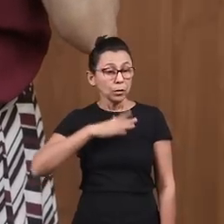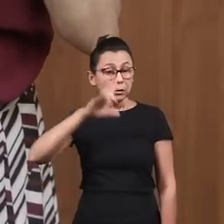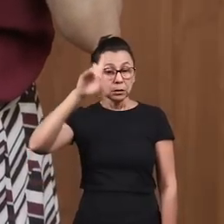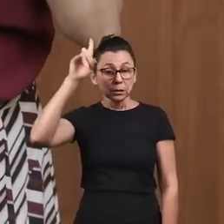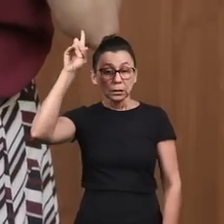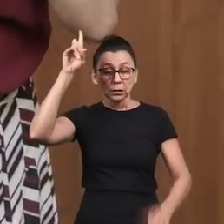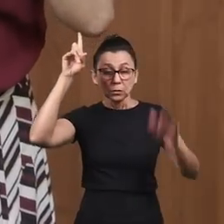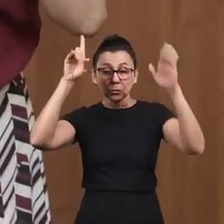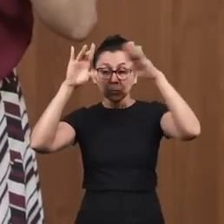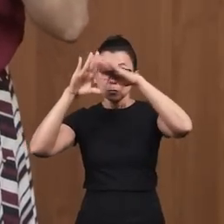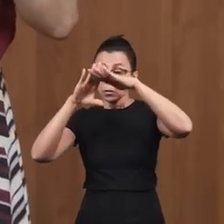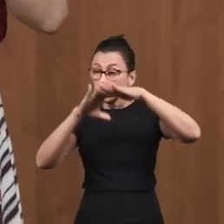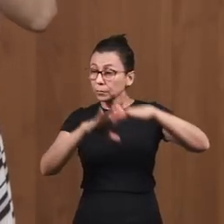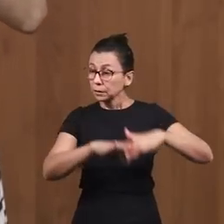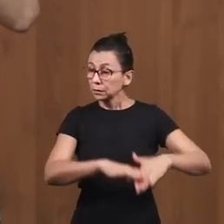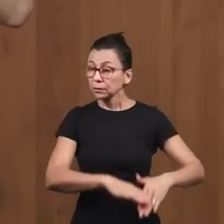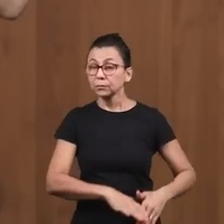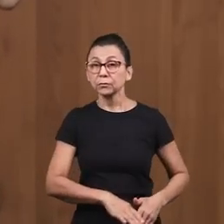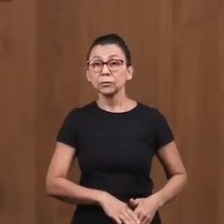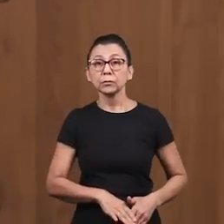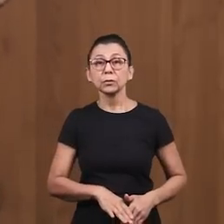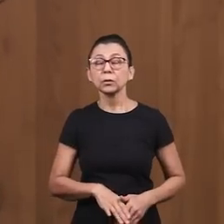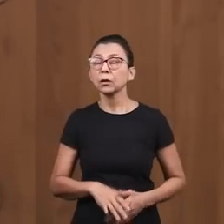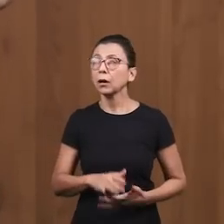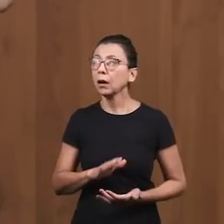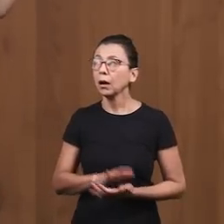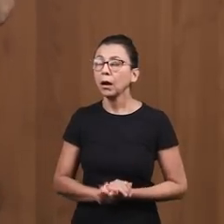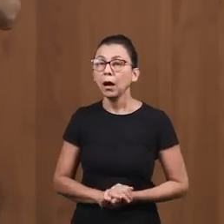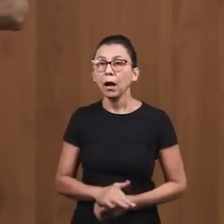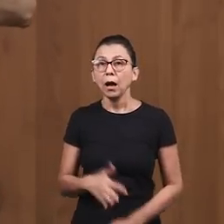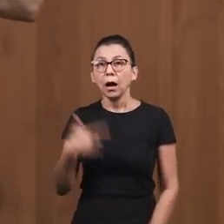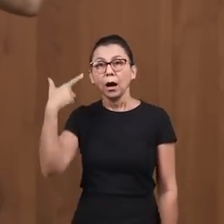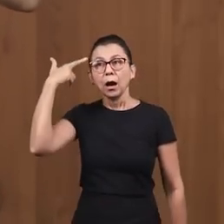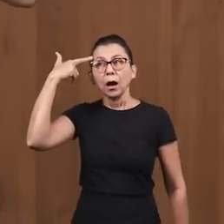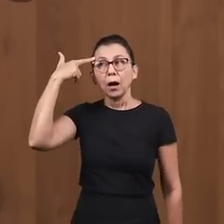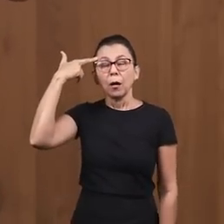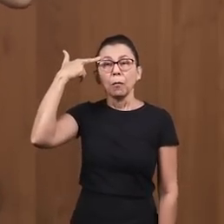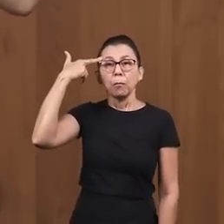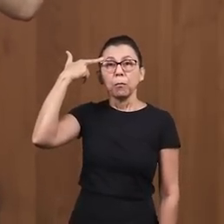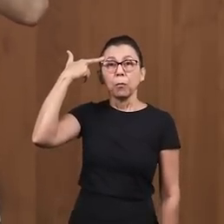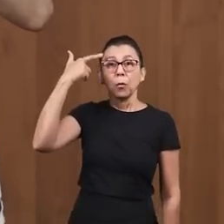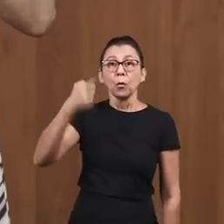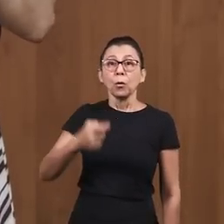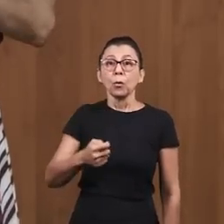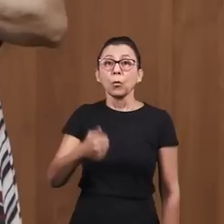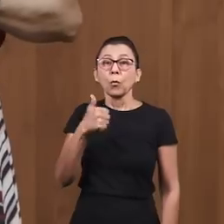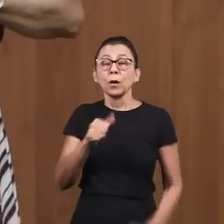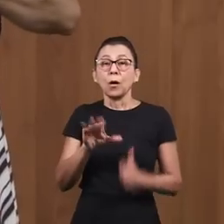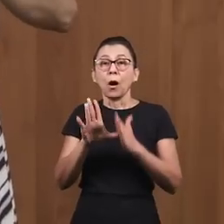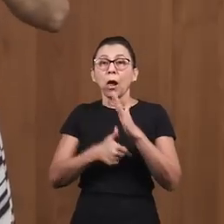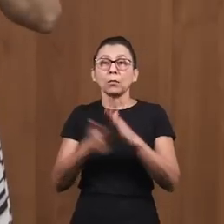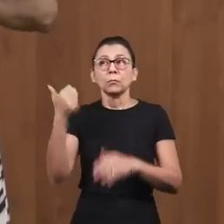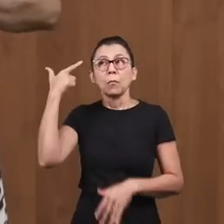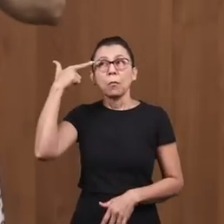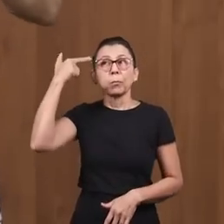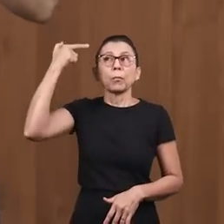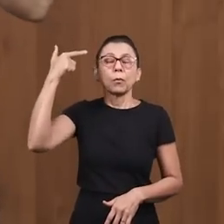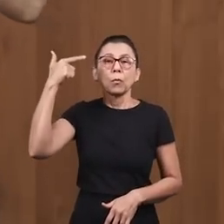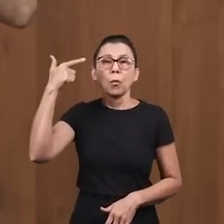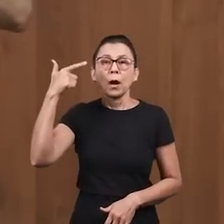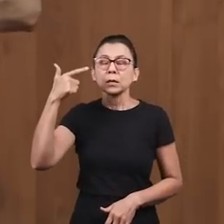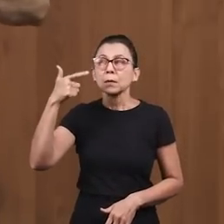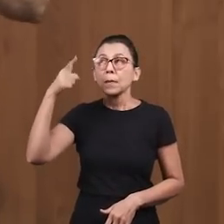livramento agora. É, sim, eu fui assaltado, o ladrão ia me matar, mas o Senhor